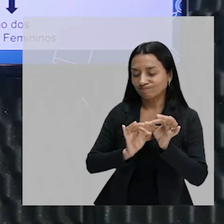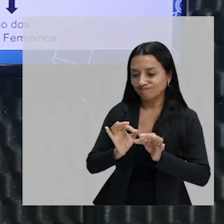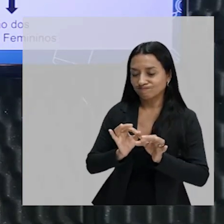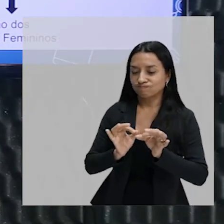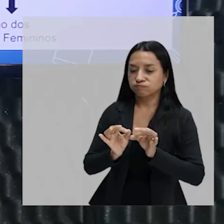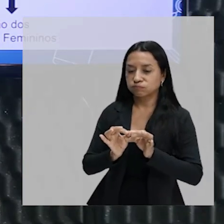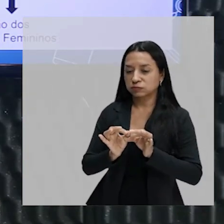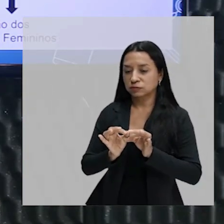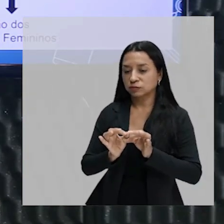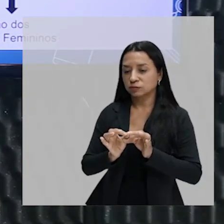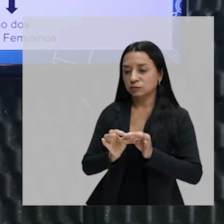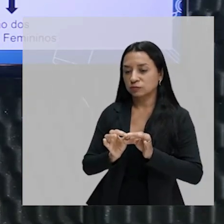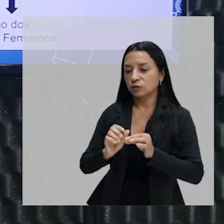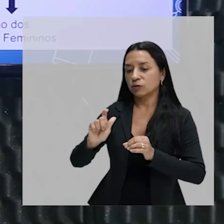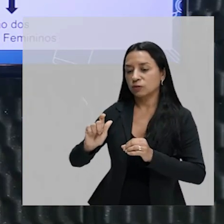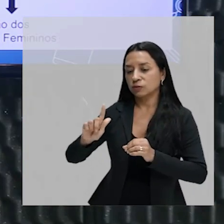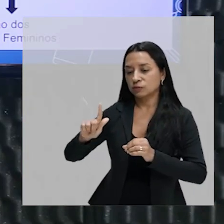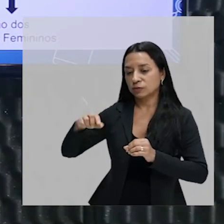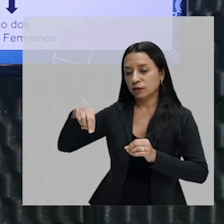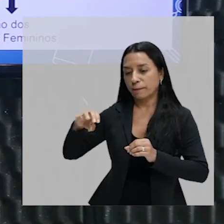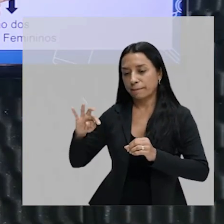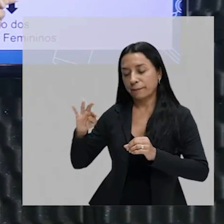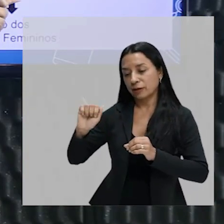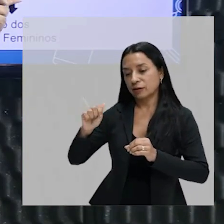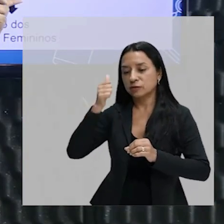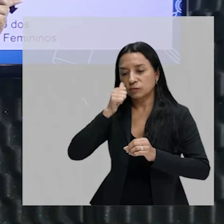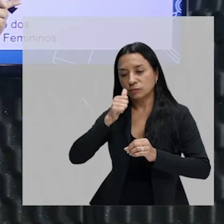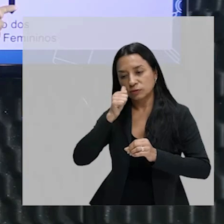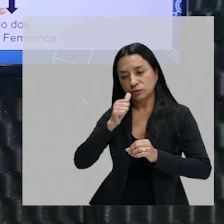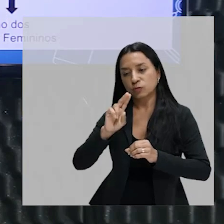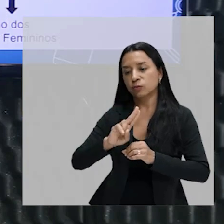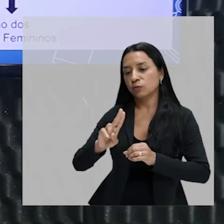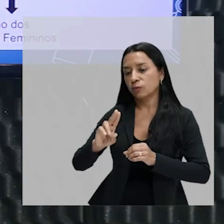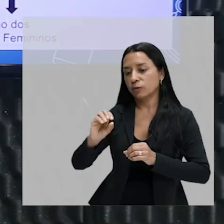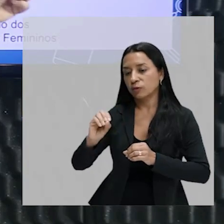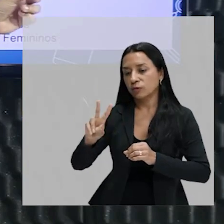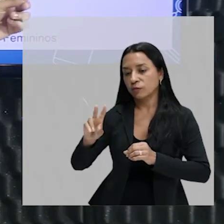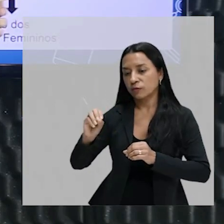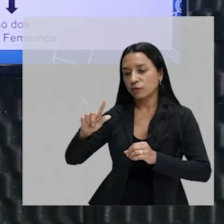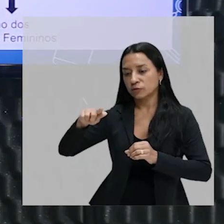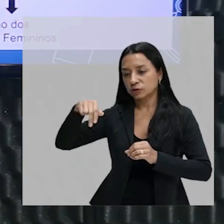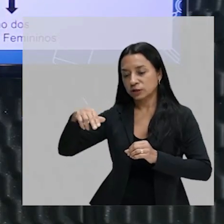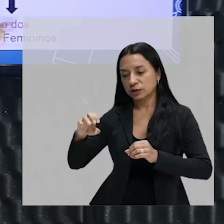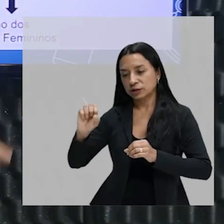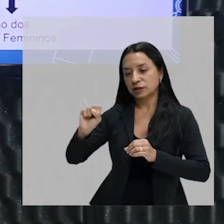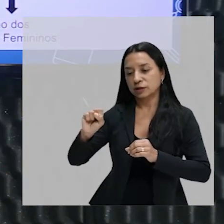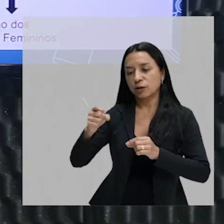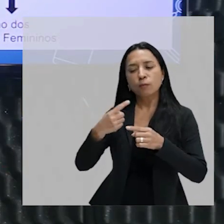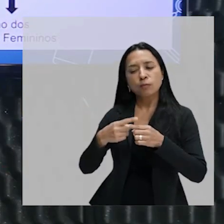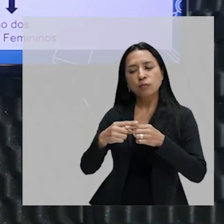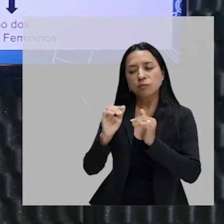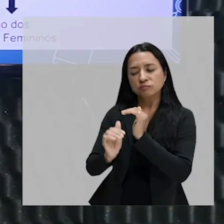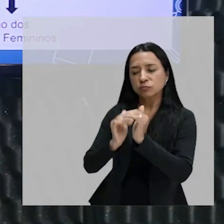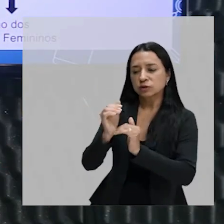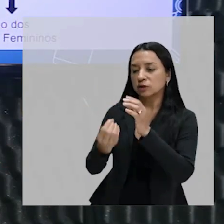dos gametas femininos a gente chama isso de homogênese porque nesse processo ocorre a origem dos